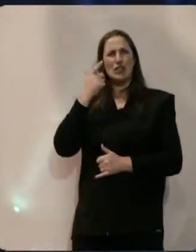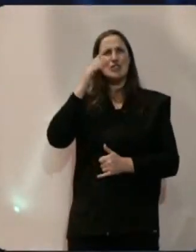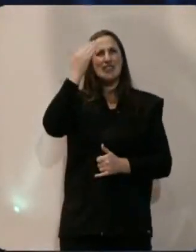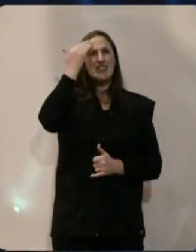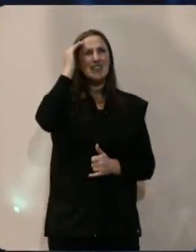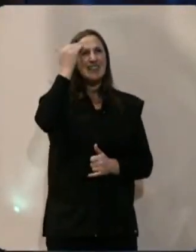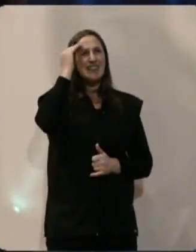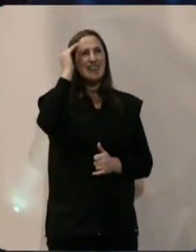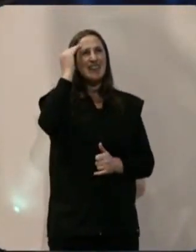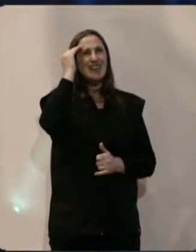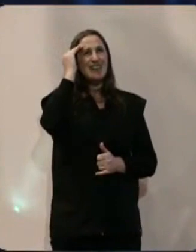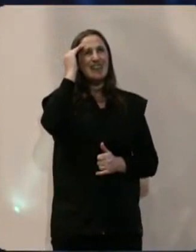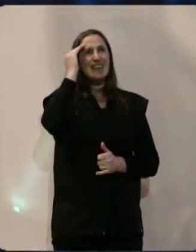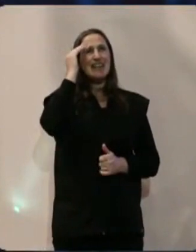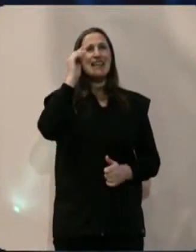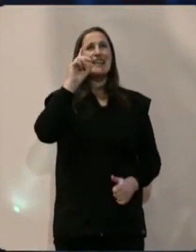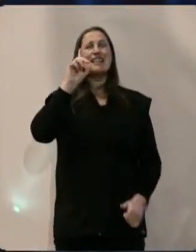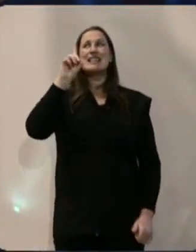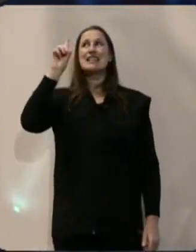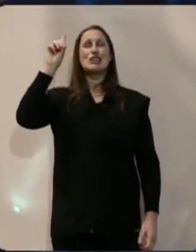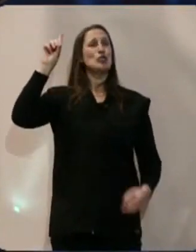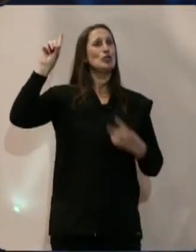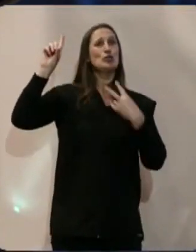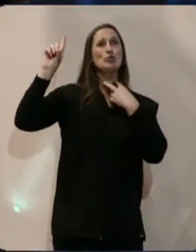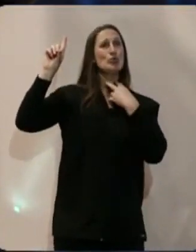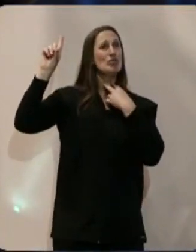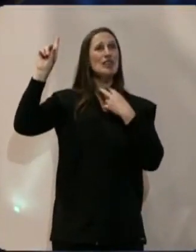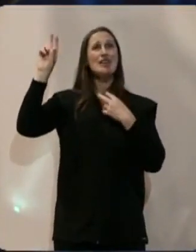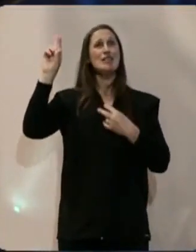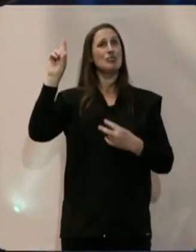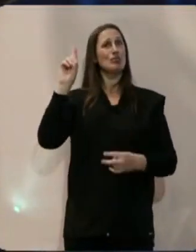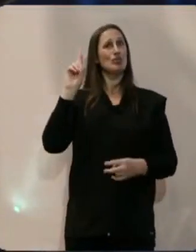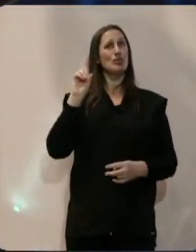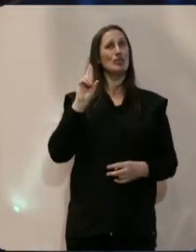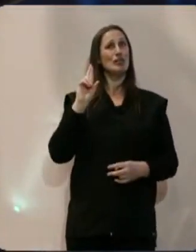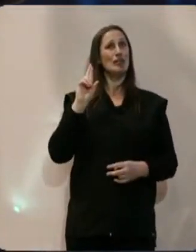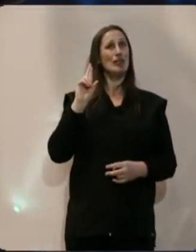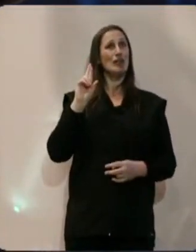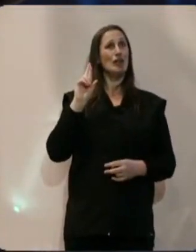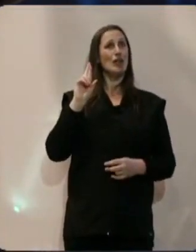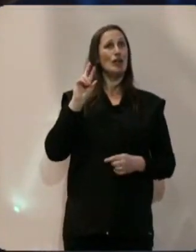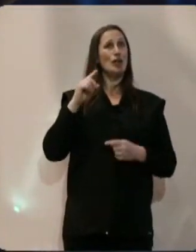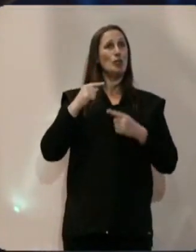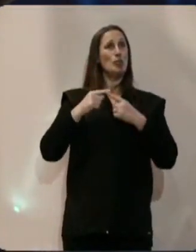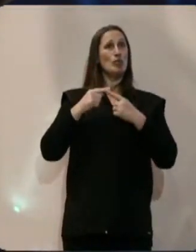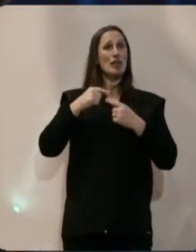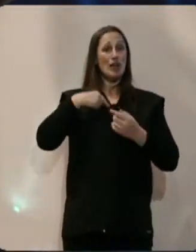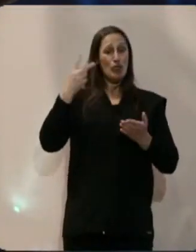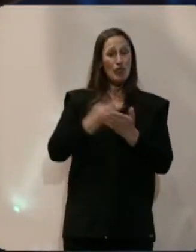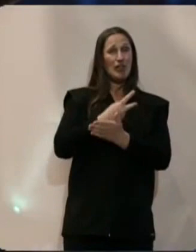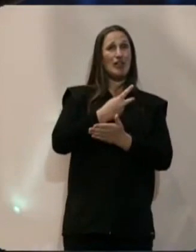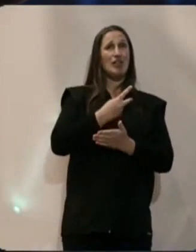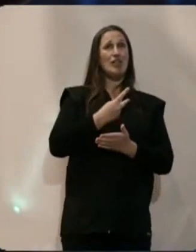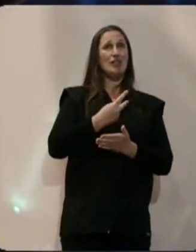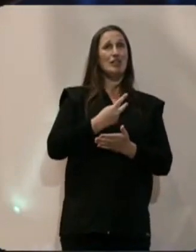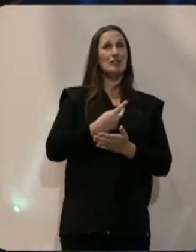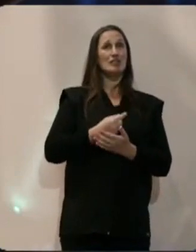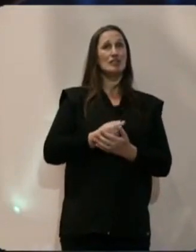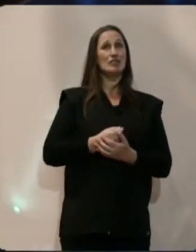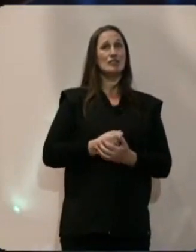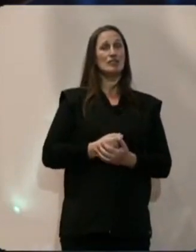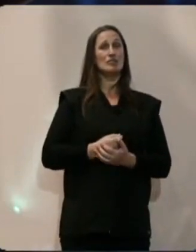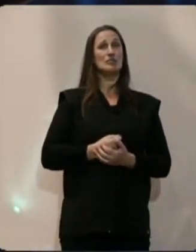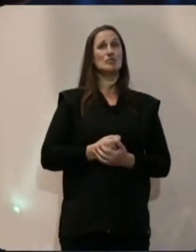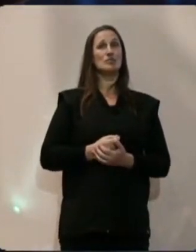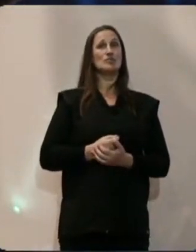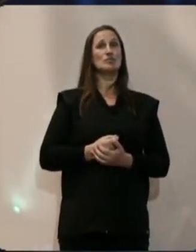Não somente Deus não podia ouvir aquela minha oração, porque a minha motivação estava errada, mas não somente a minha